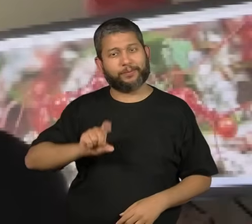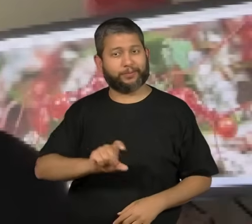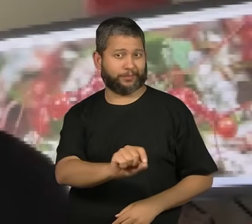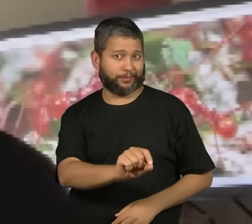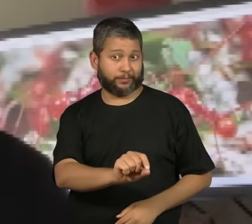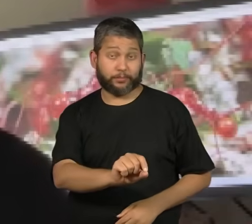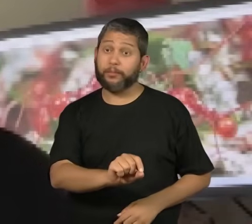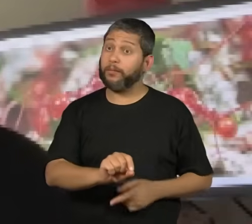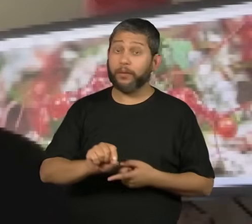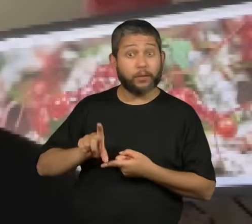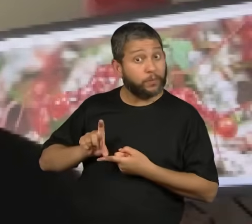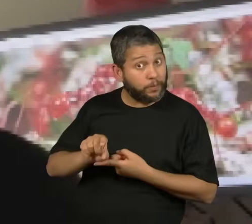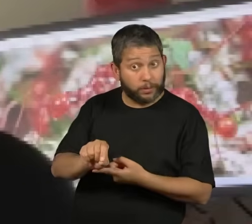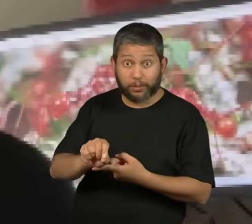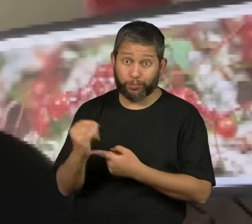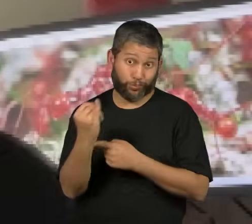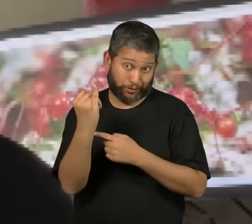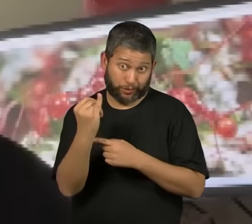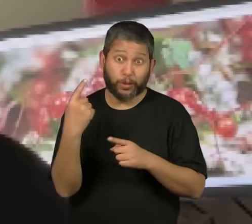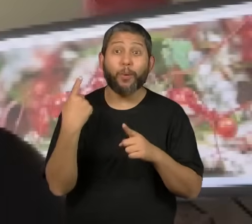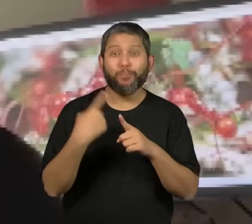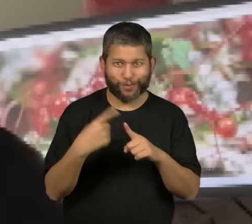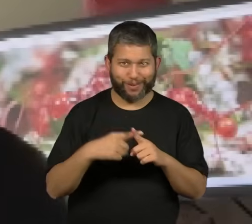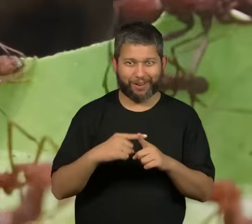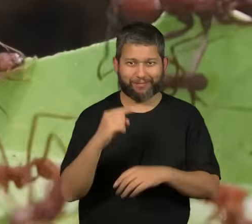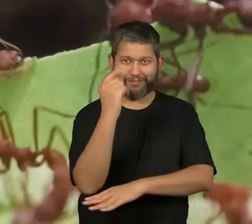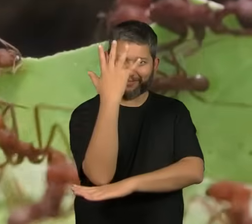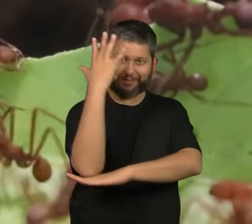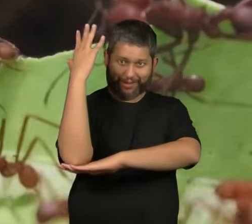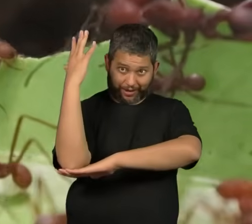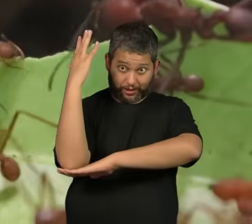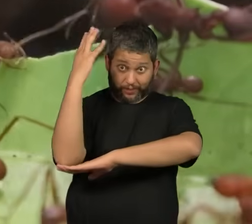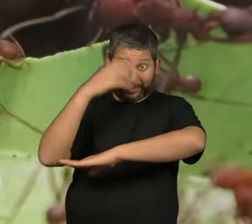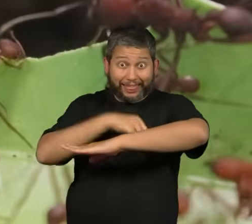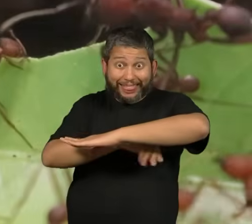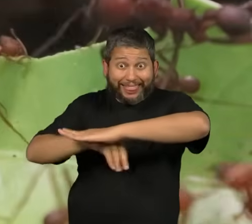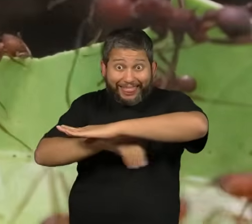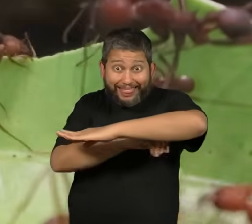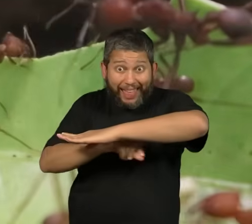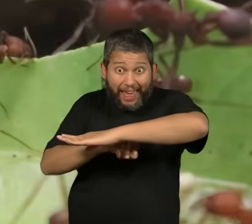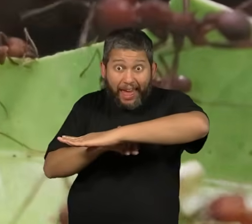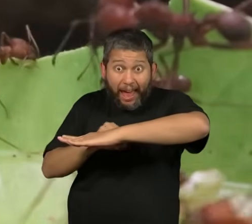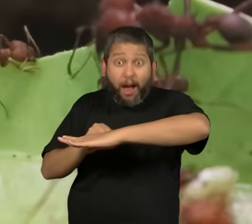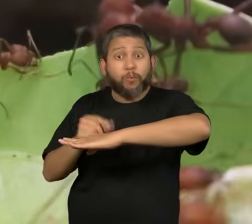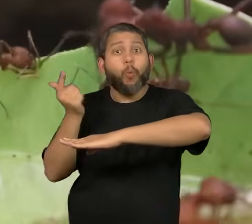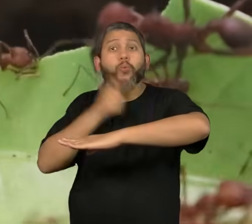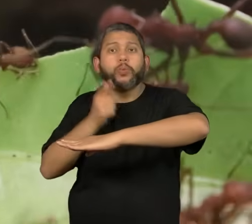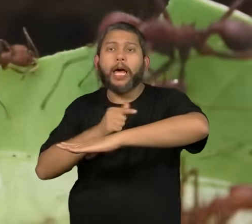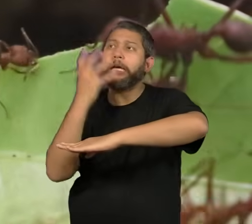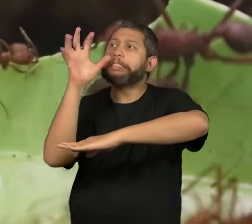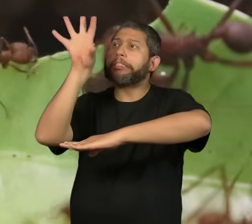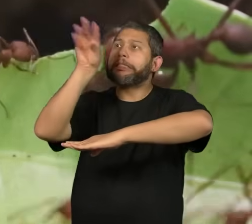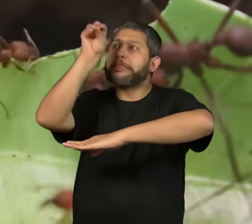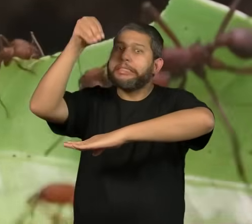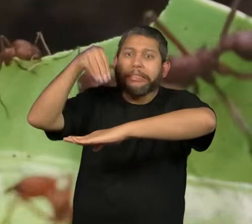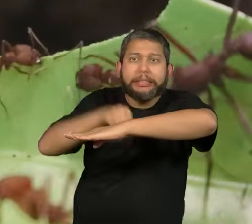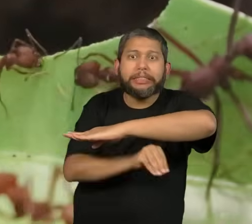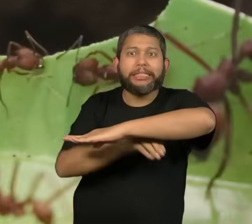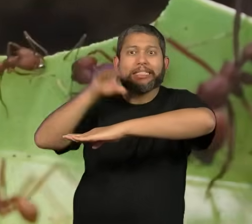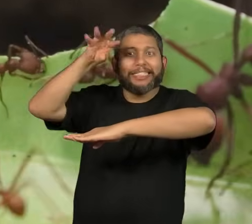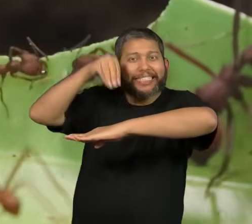Elas devolvem uma grande matéria, uma grande quantidade de matéria orgânica, ou digamos de carbono,